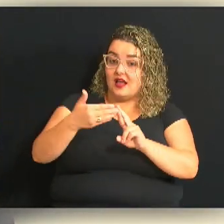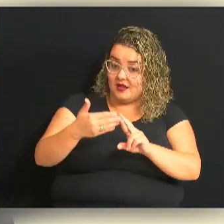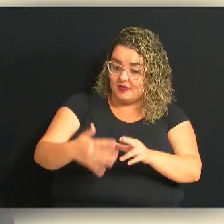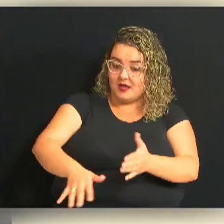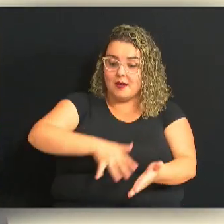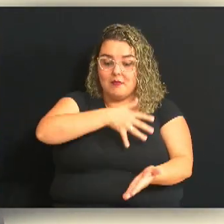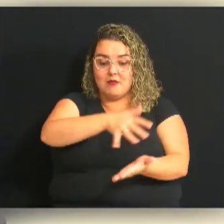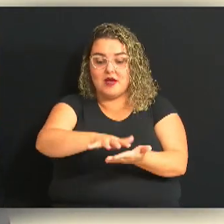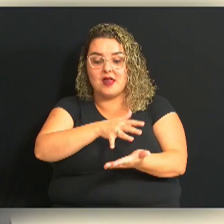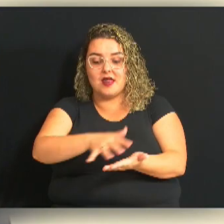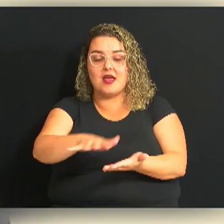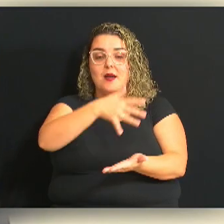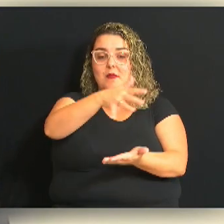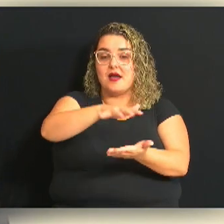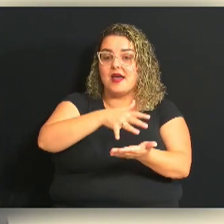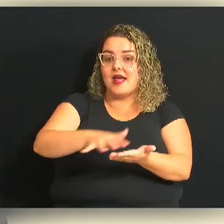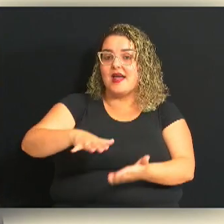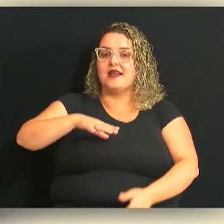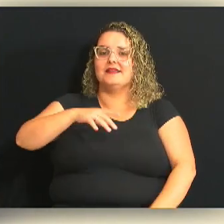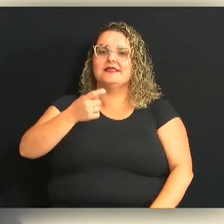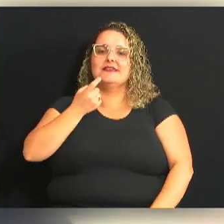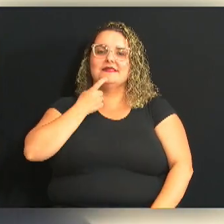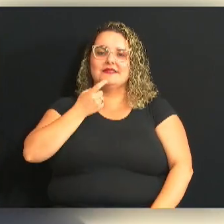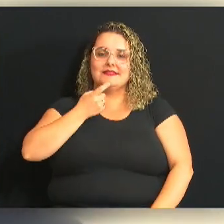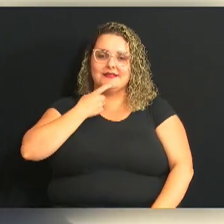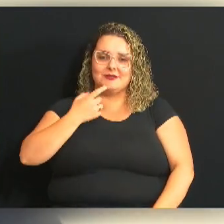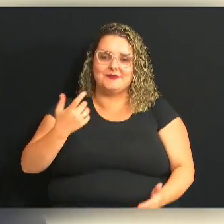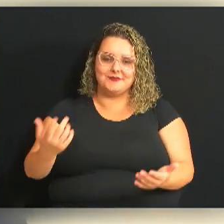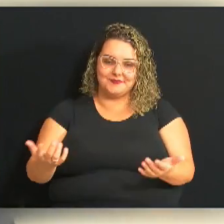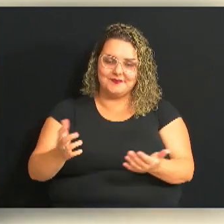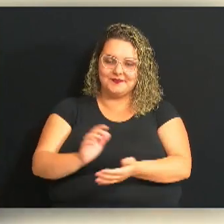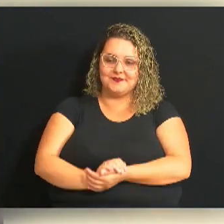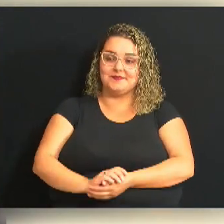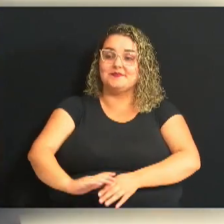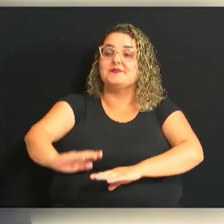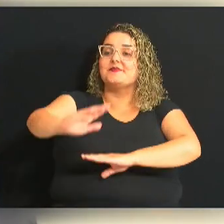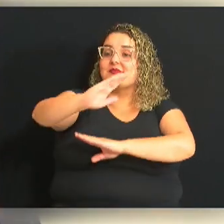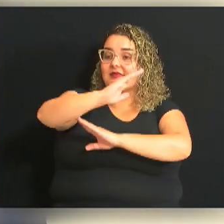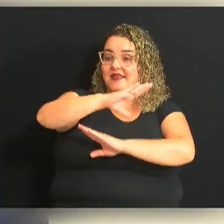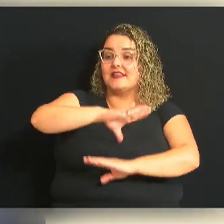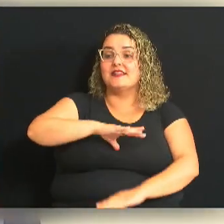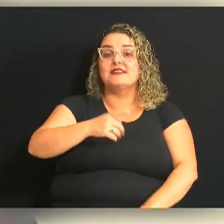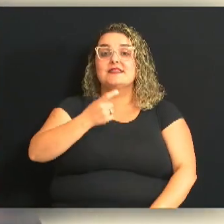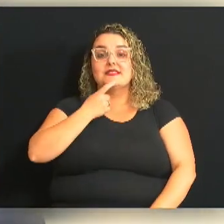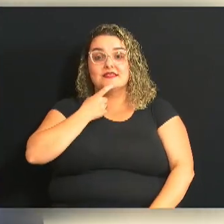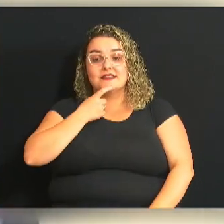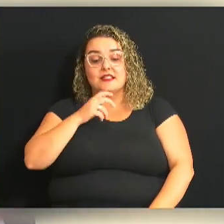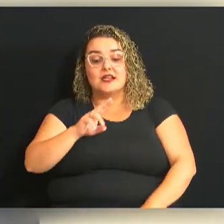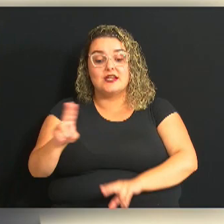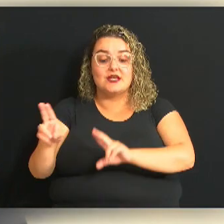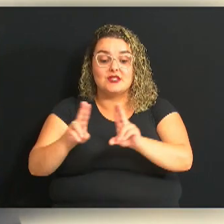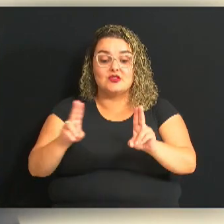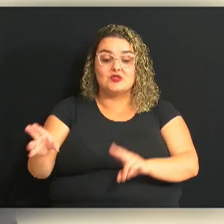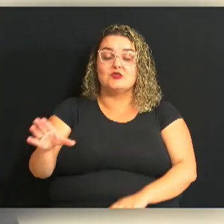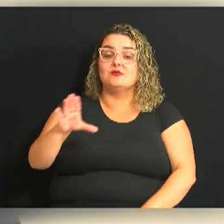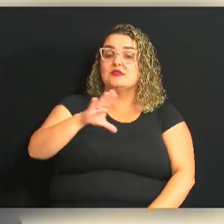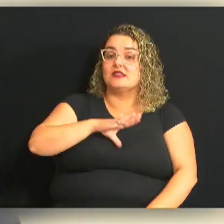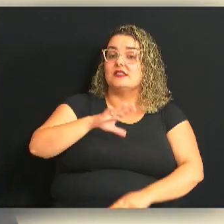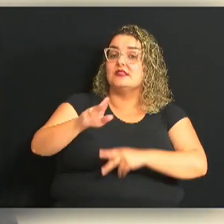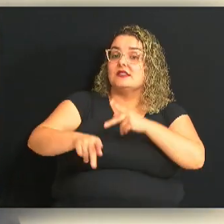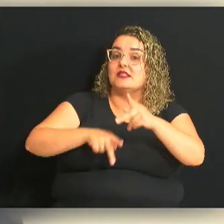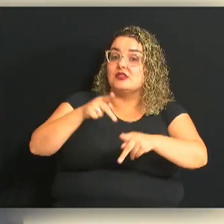samba na cidade de Campinas. E a Câmara Municipal, em nome da cidade e da